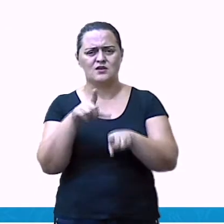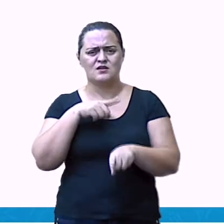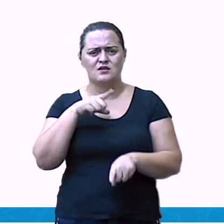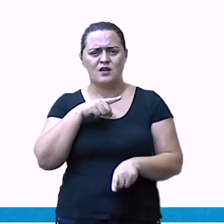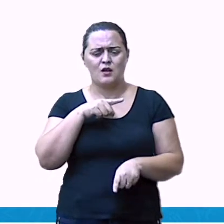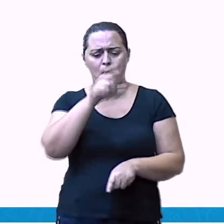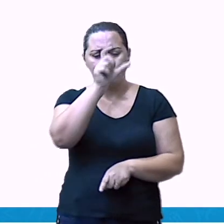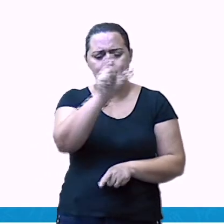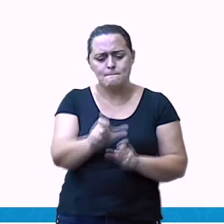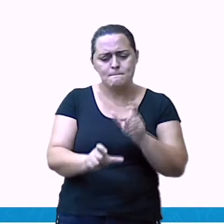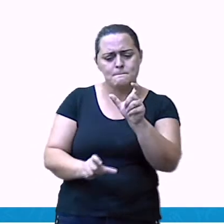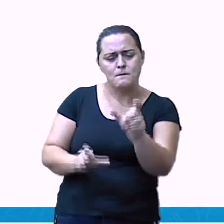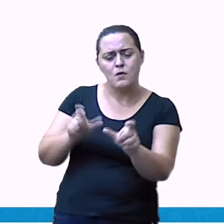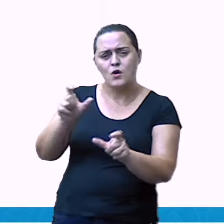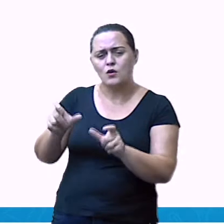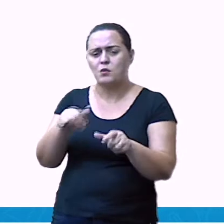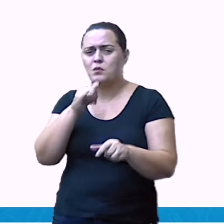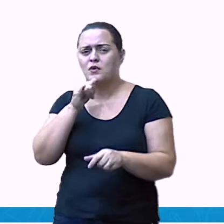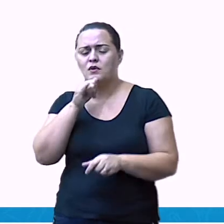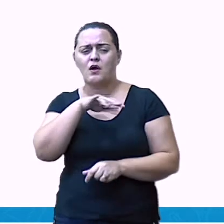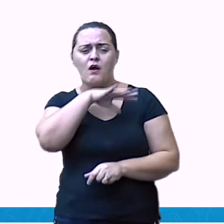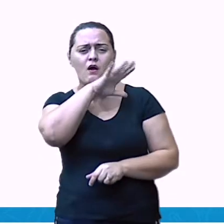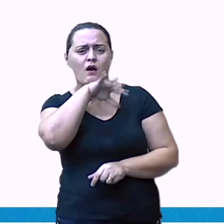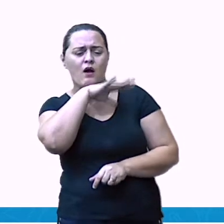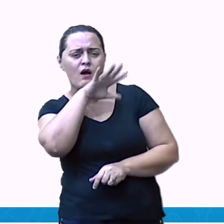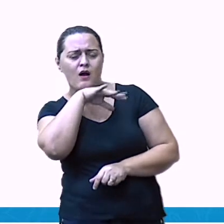fabulosos, animais